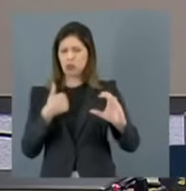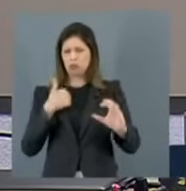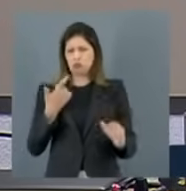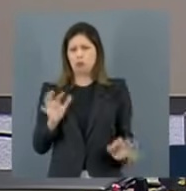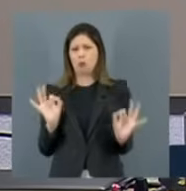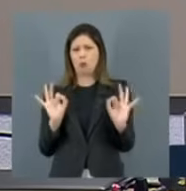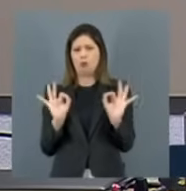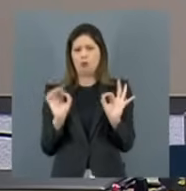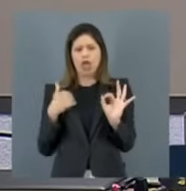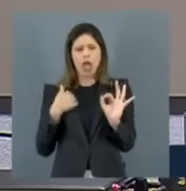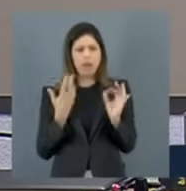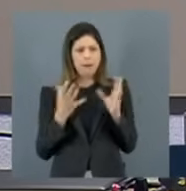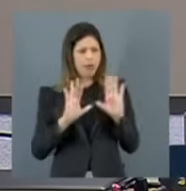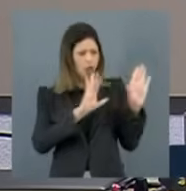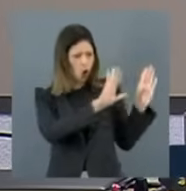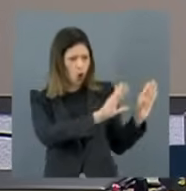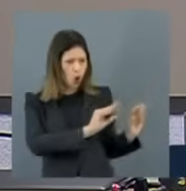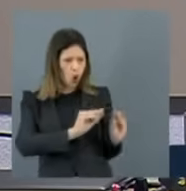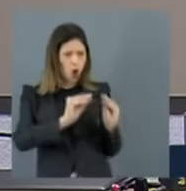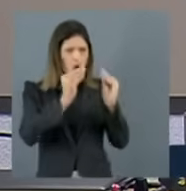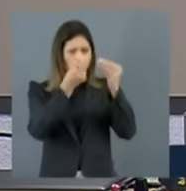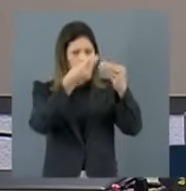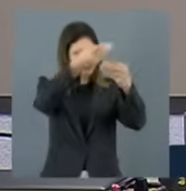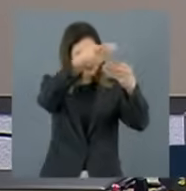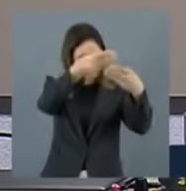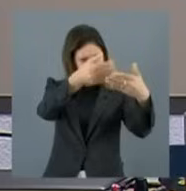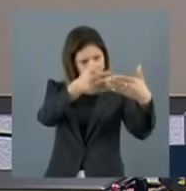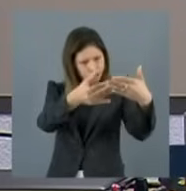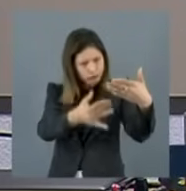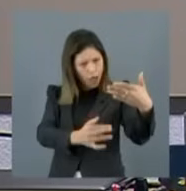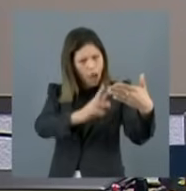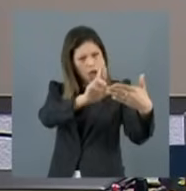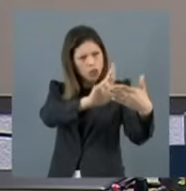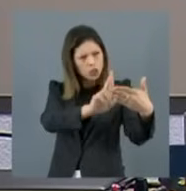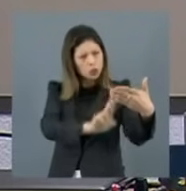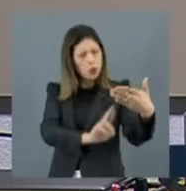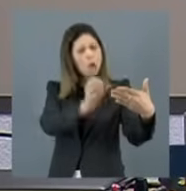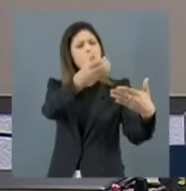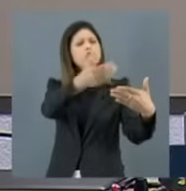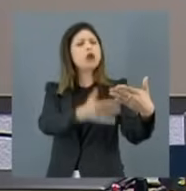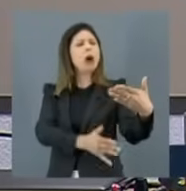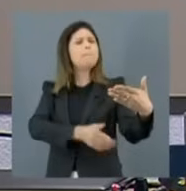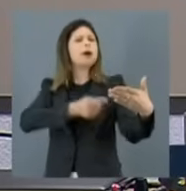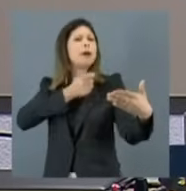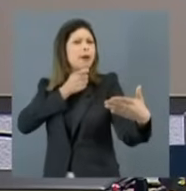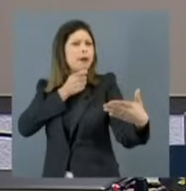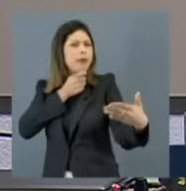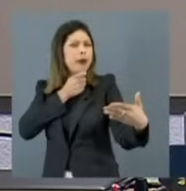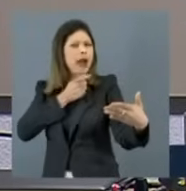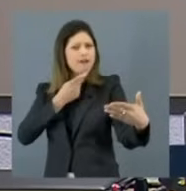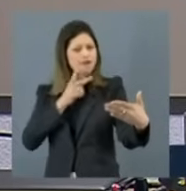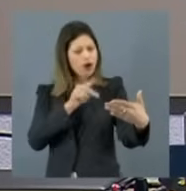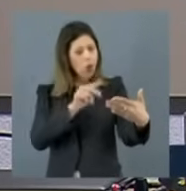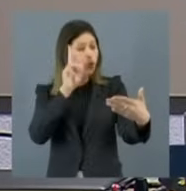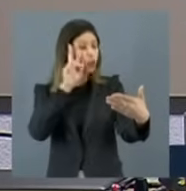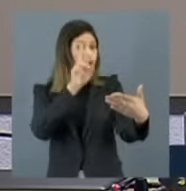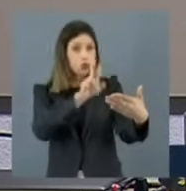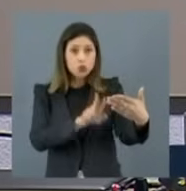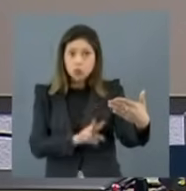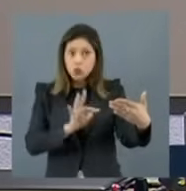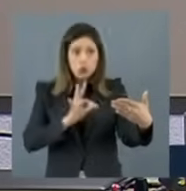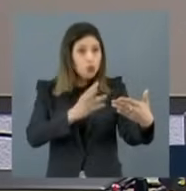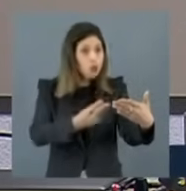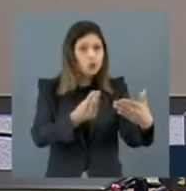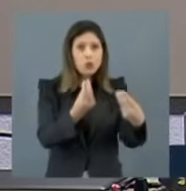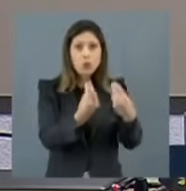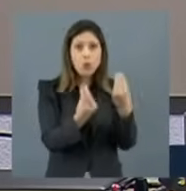Publicou esse relatório como se fosse uma investigação policial já finalizada. Não